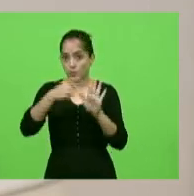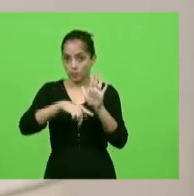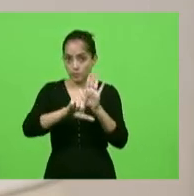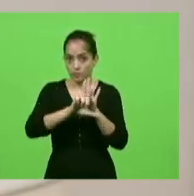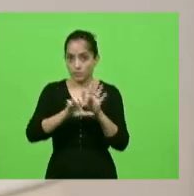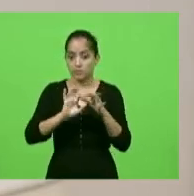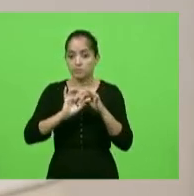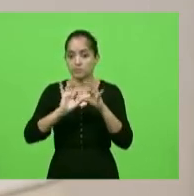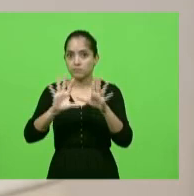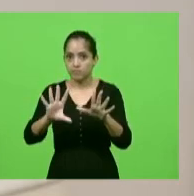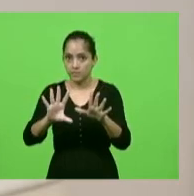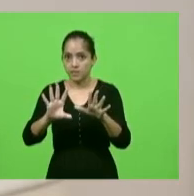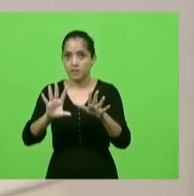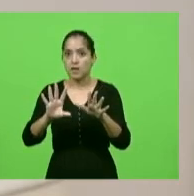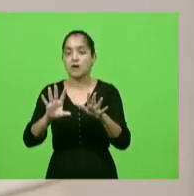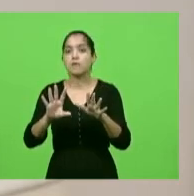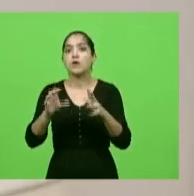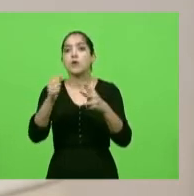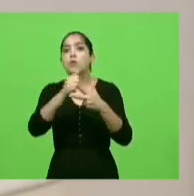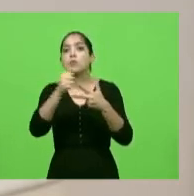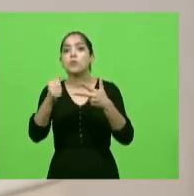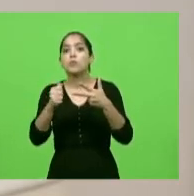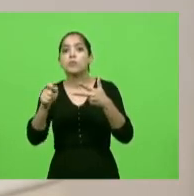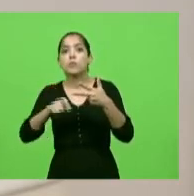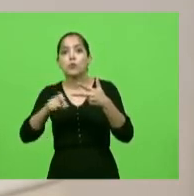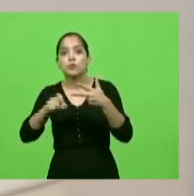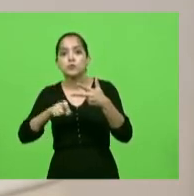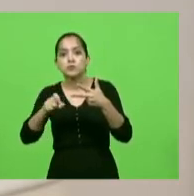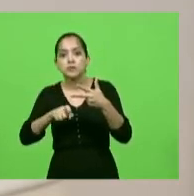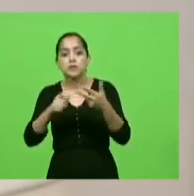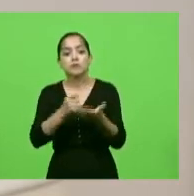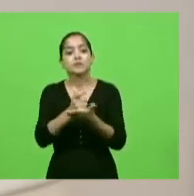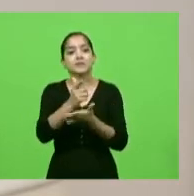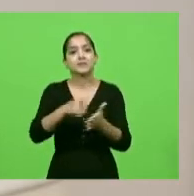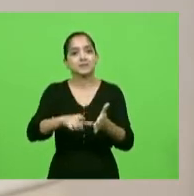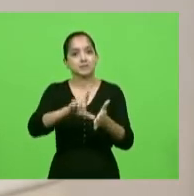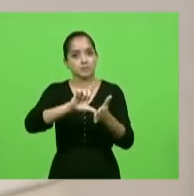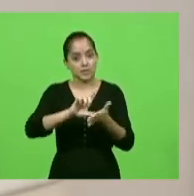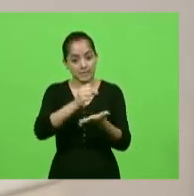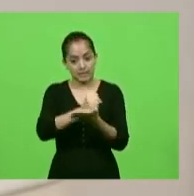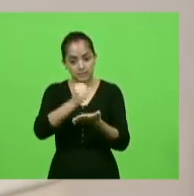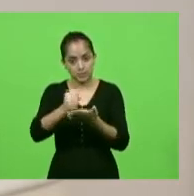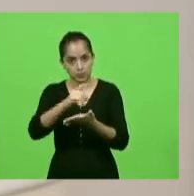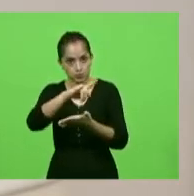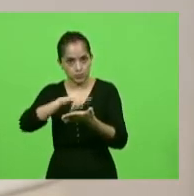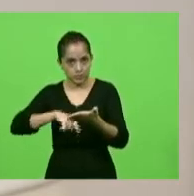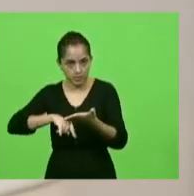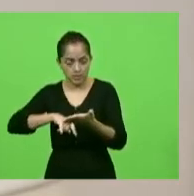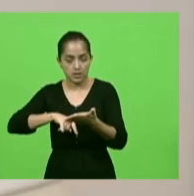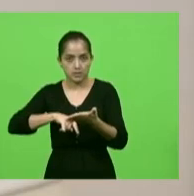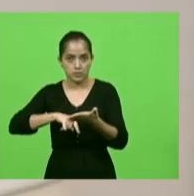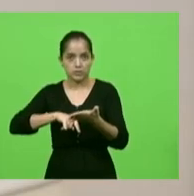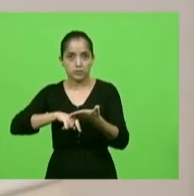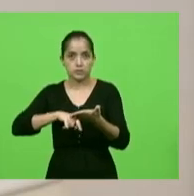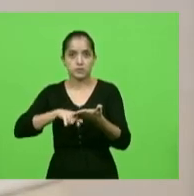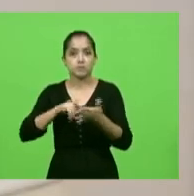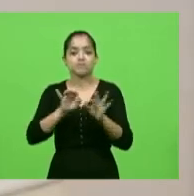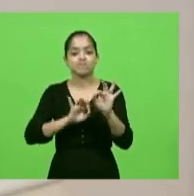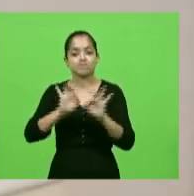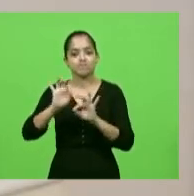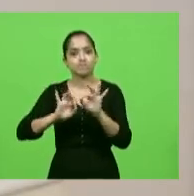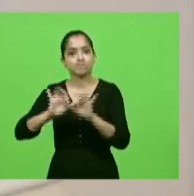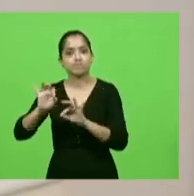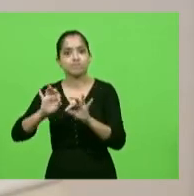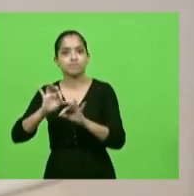autorizava o Poder Executivo a antecipar parcial ou totalmente os pagamentos nas contratações à efetivação de medidas de mitigação dos